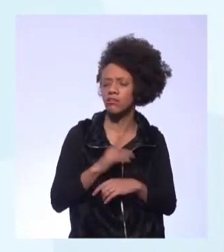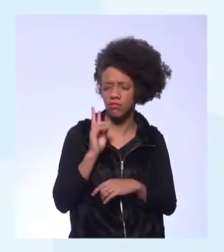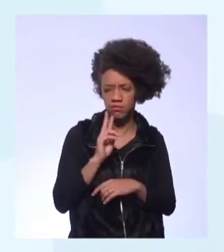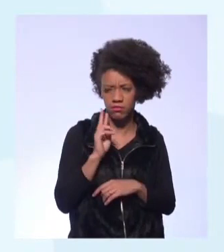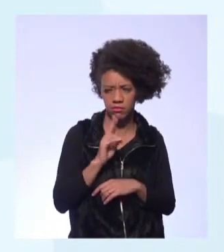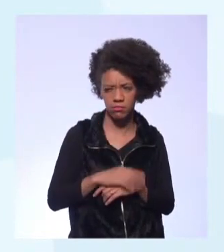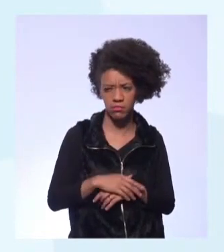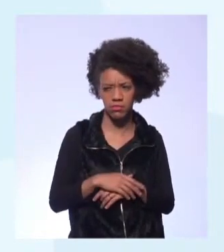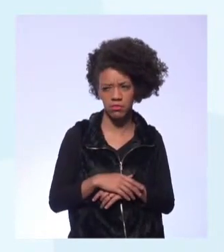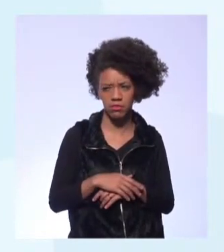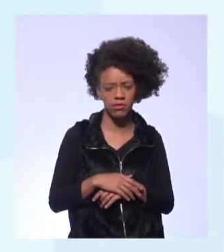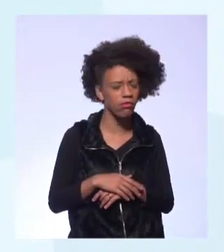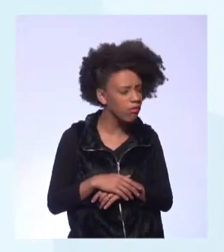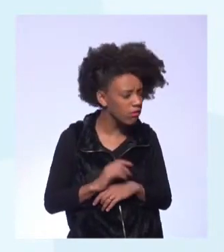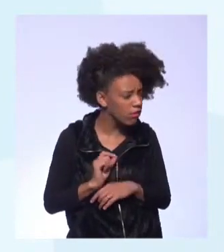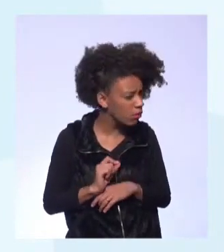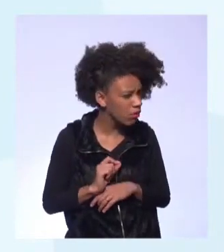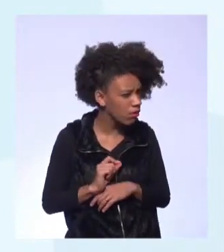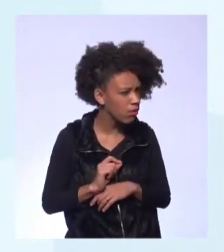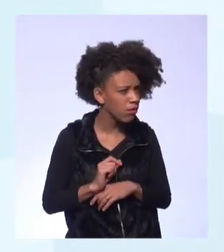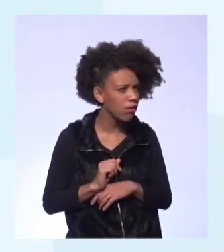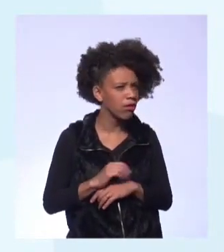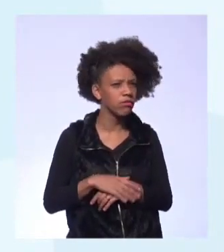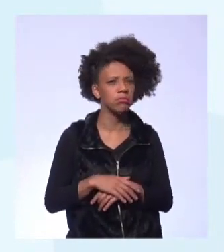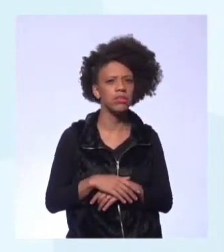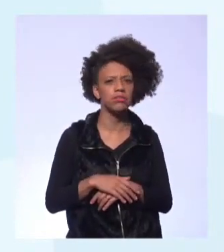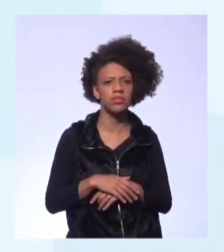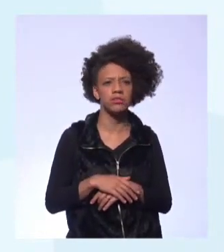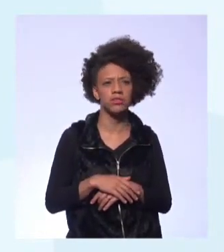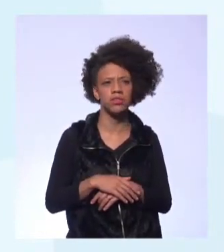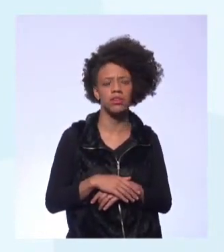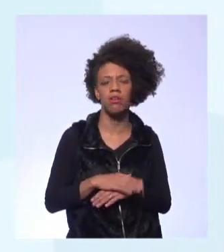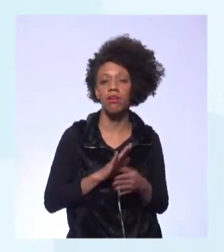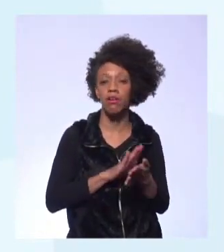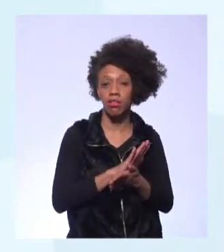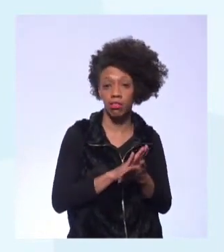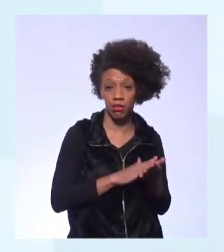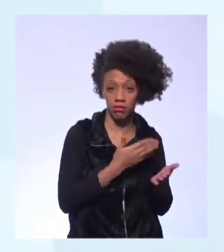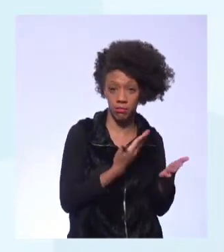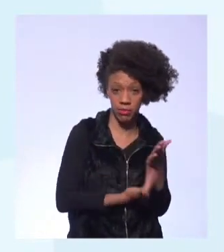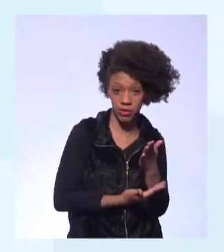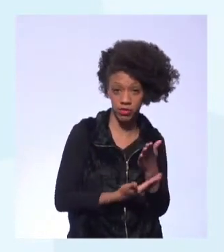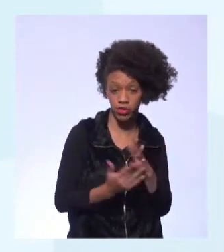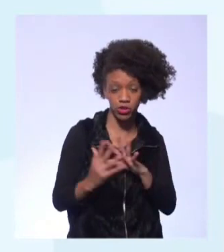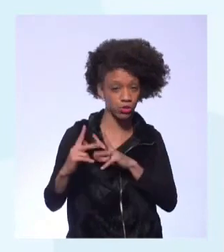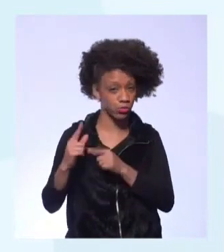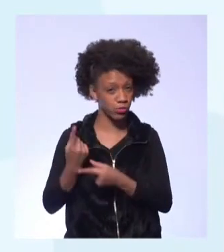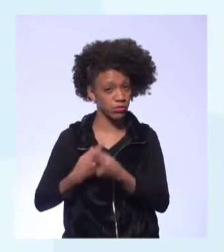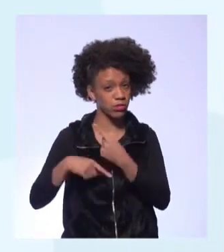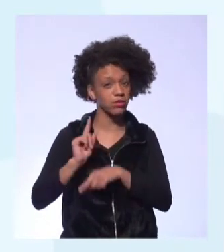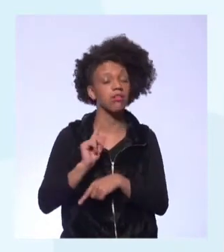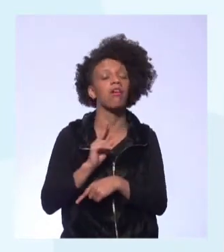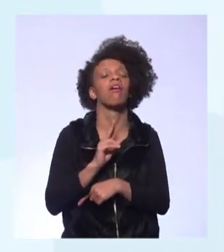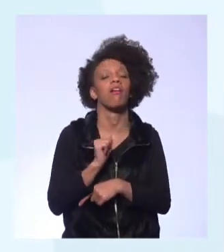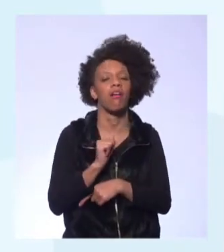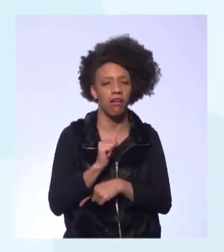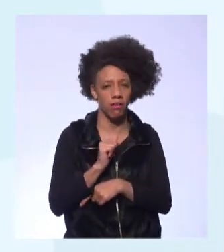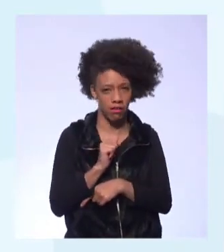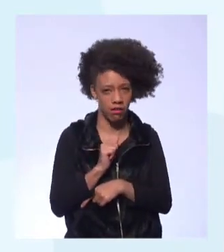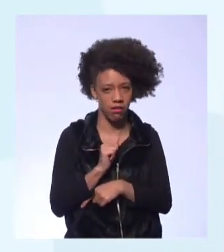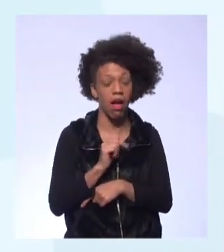lembra? Qual? Nada se perde, tudo se transforma. Lavoisier, não foi? Isso, Lavoisier, Lavoisier.